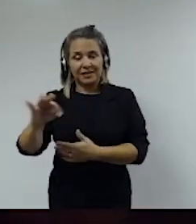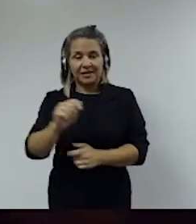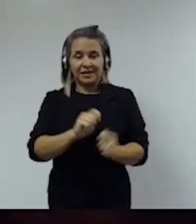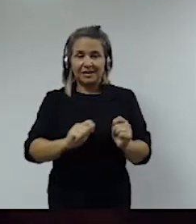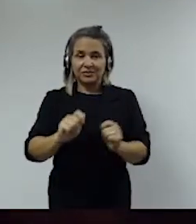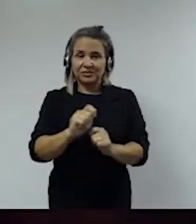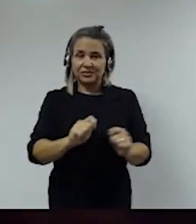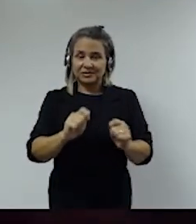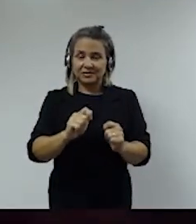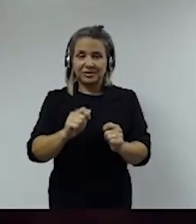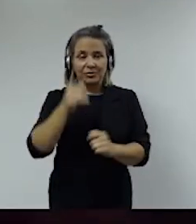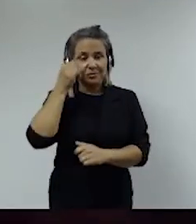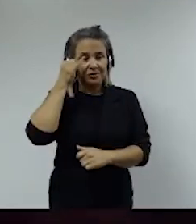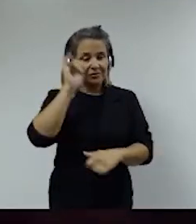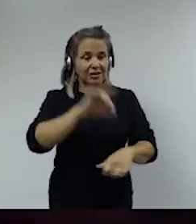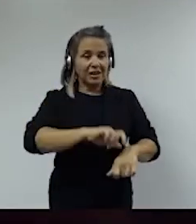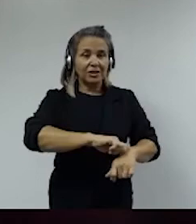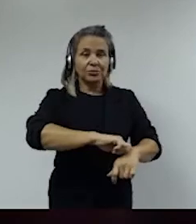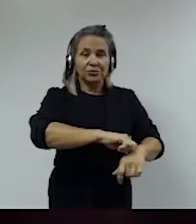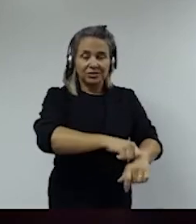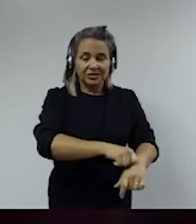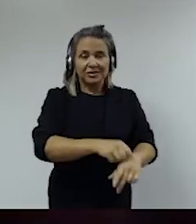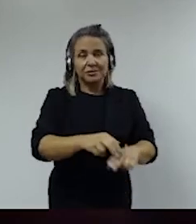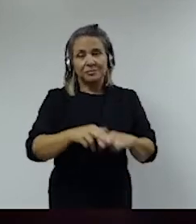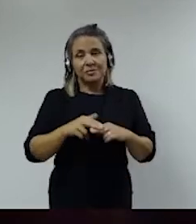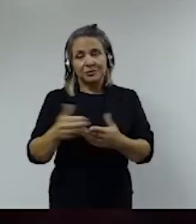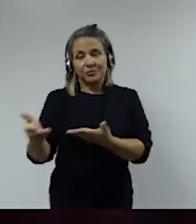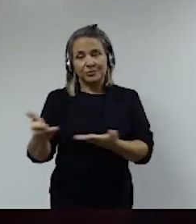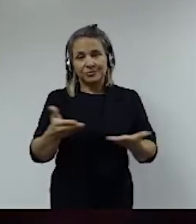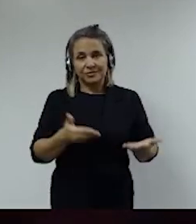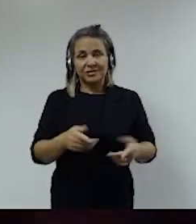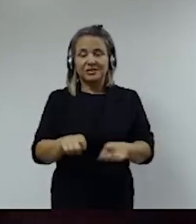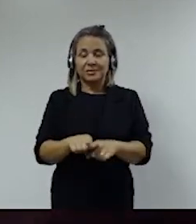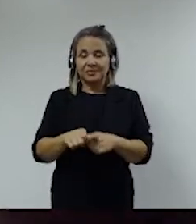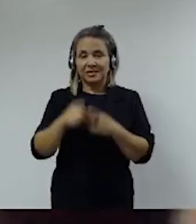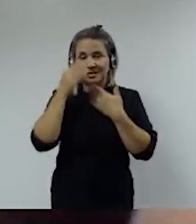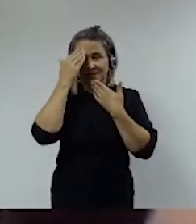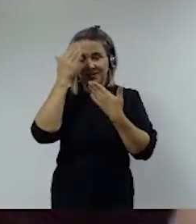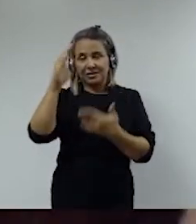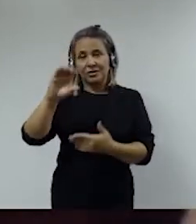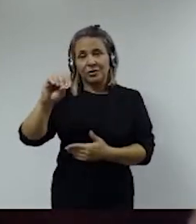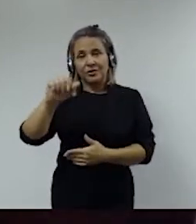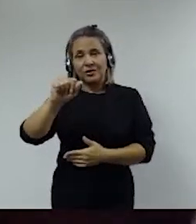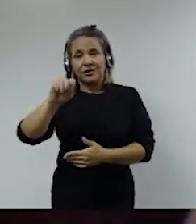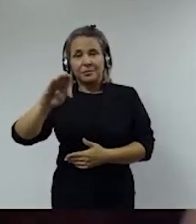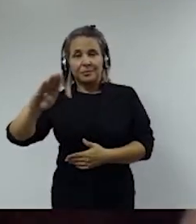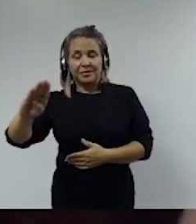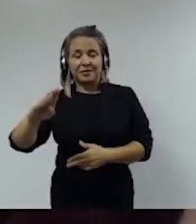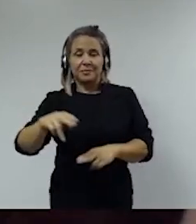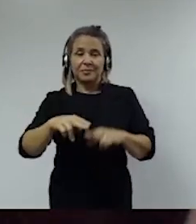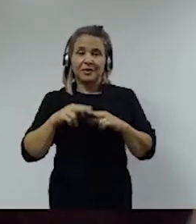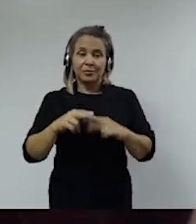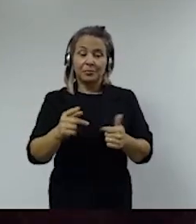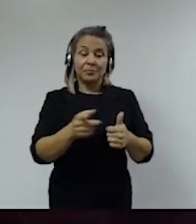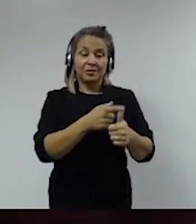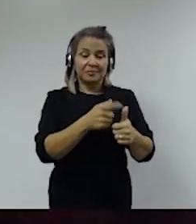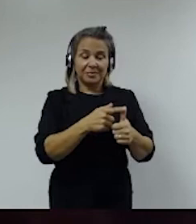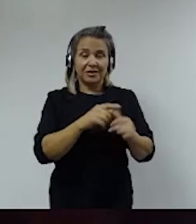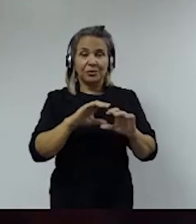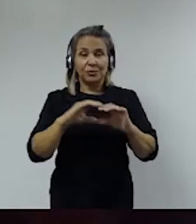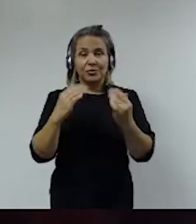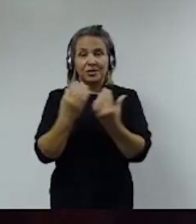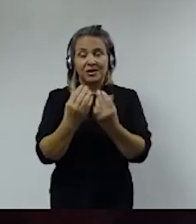Prevenção da Tortura, por esse convite. Agradeço ao AB por esse convite para participar desse primeiro congresso digital. E queria também deixar aqui